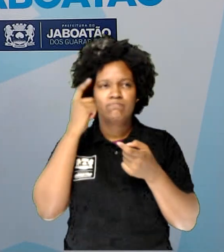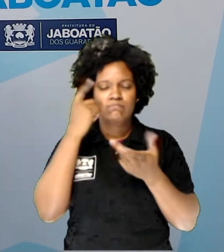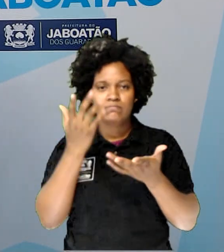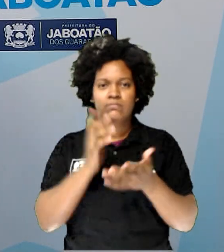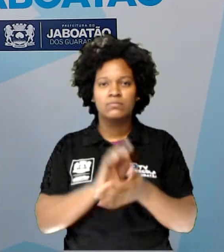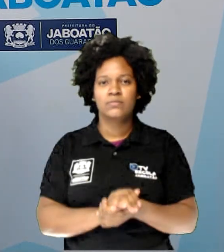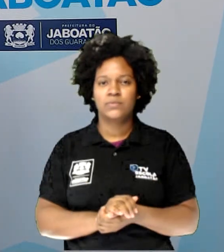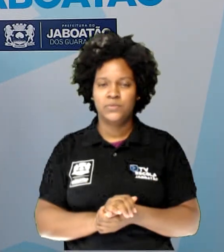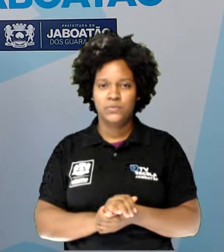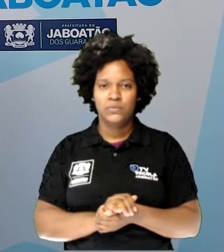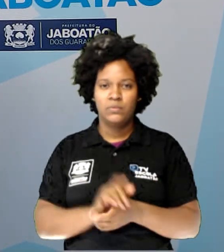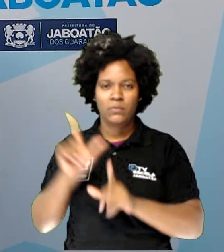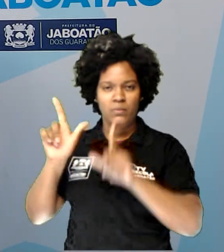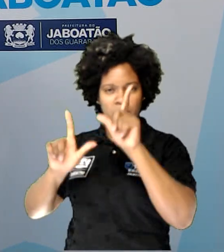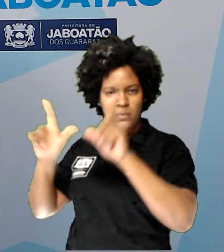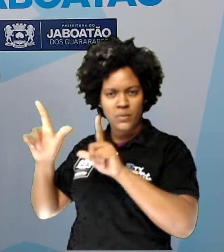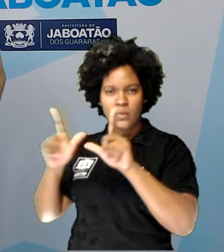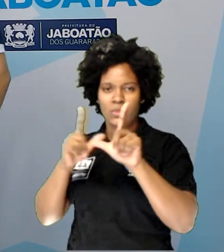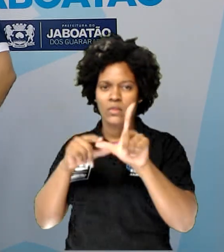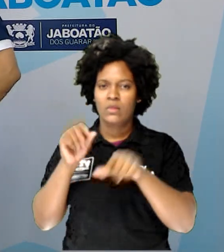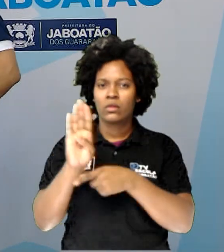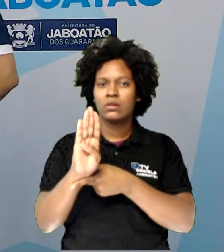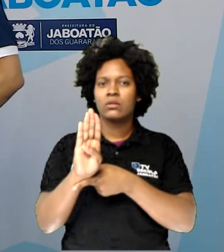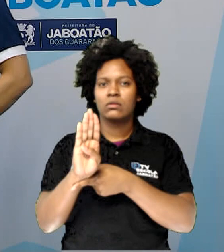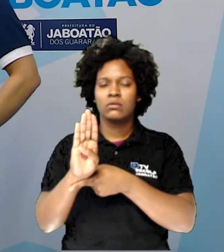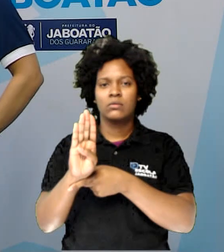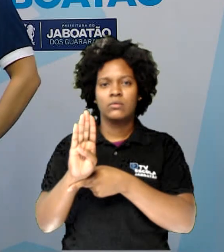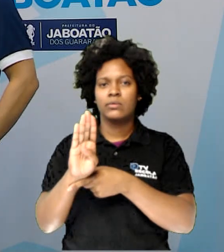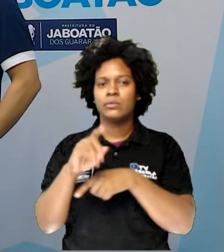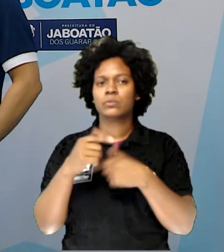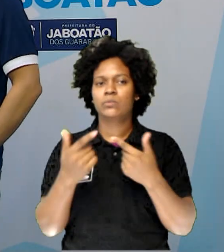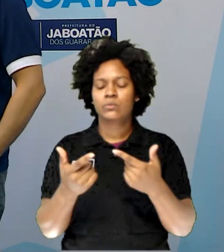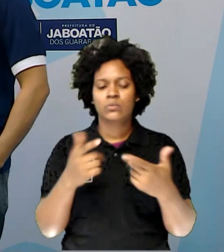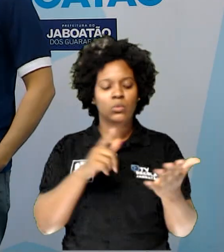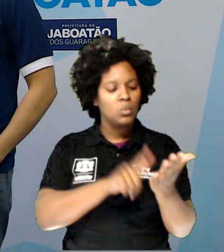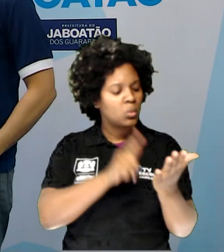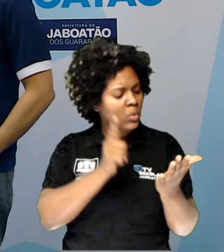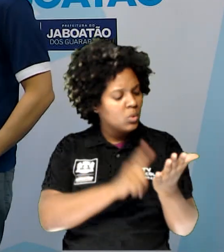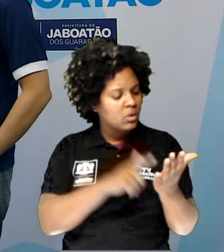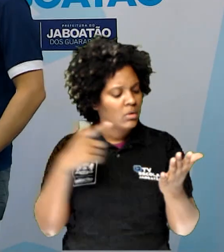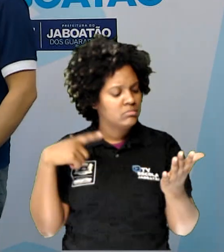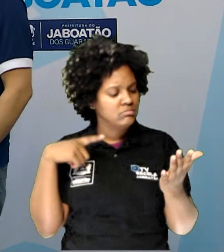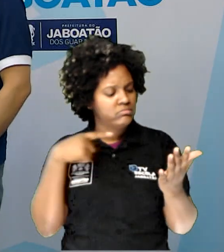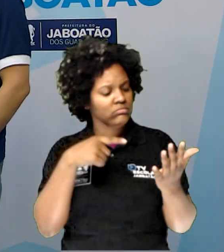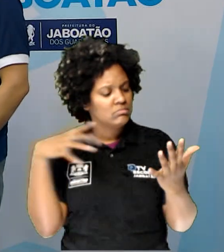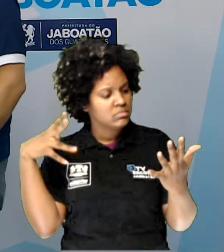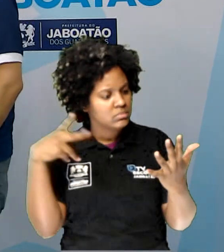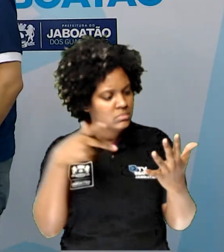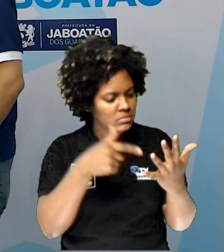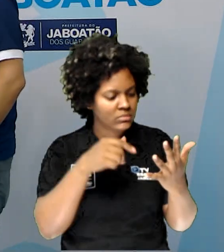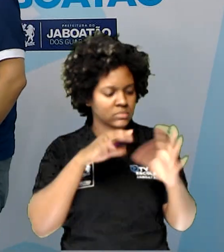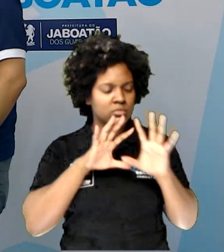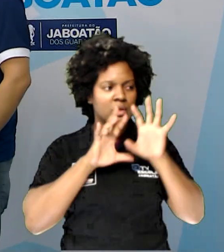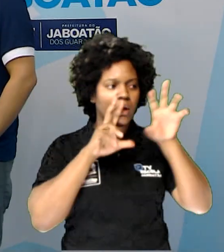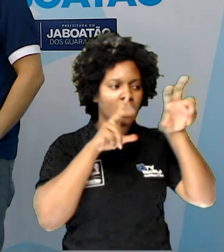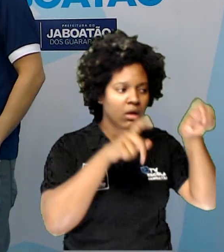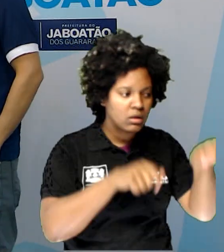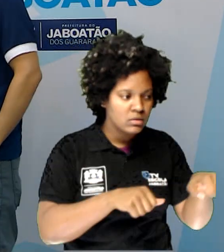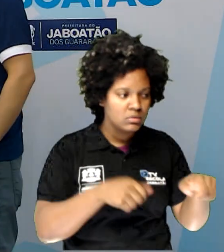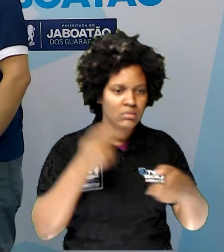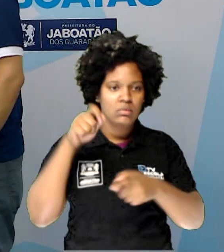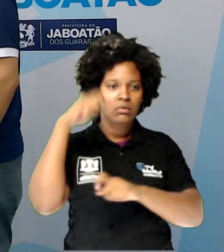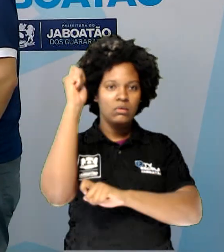então. Na tela aí, a letra B, olha só. Em O livro que tem tudo isso é O Leão, a Feiticeira